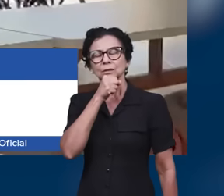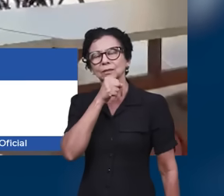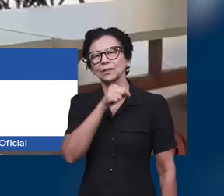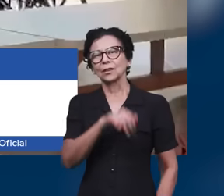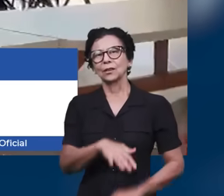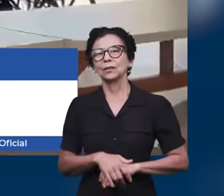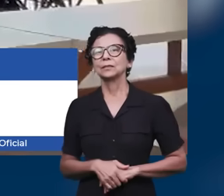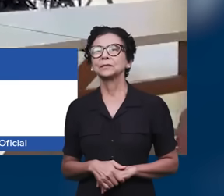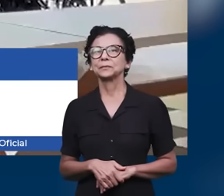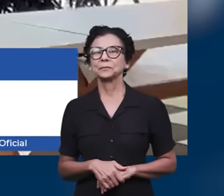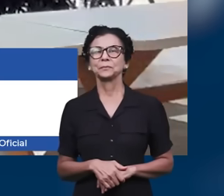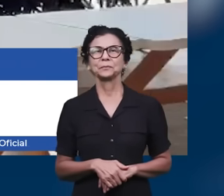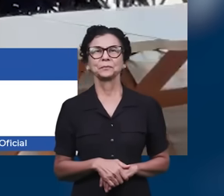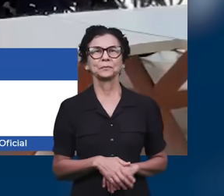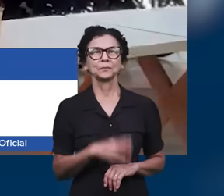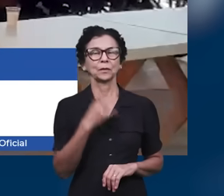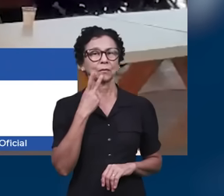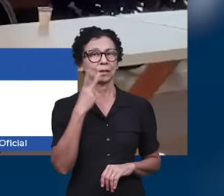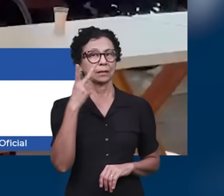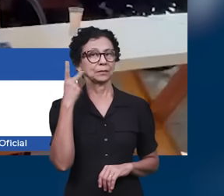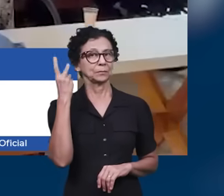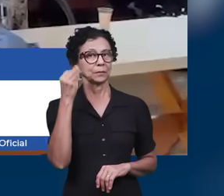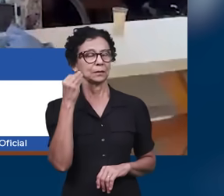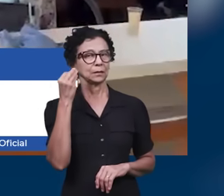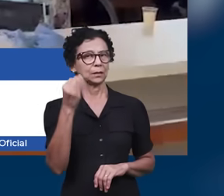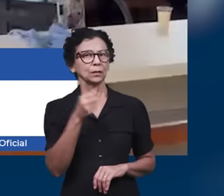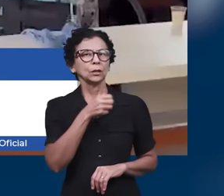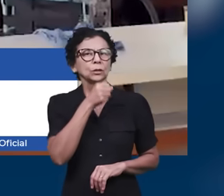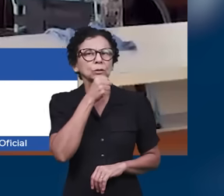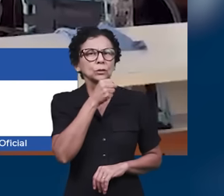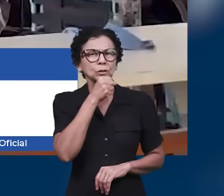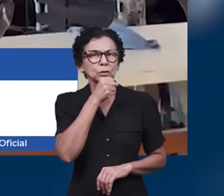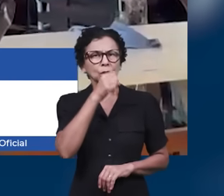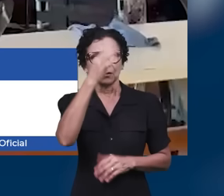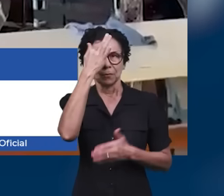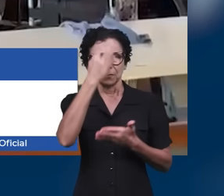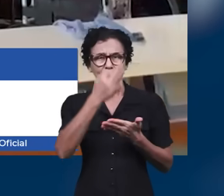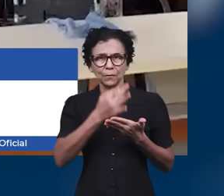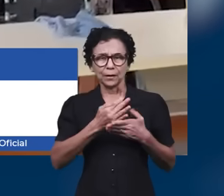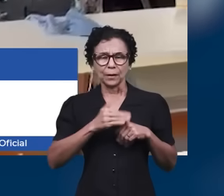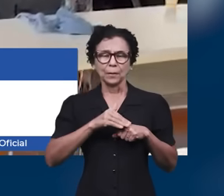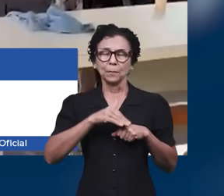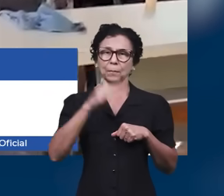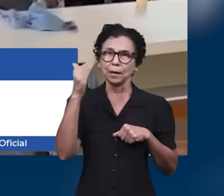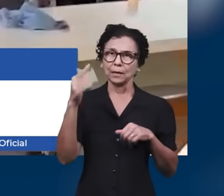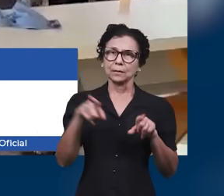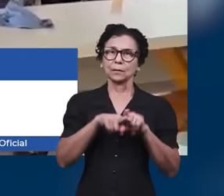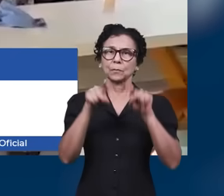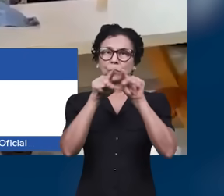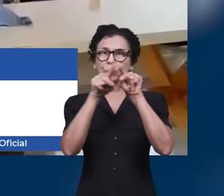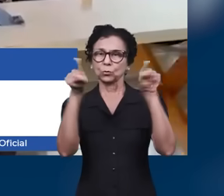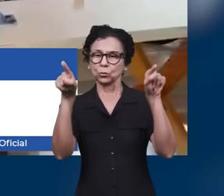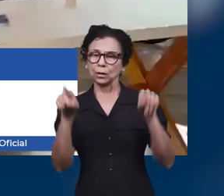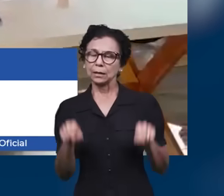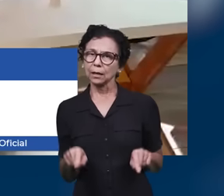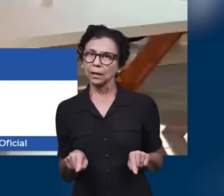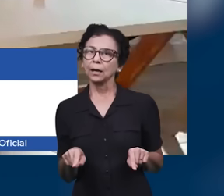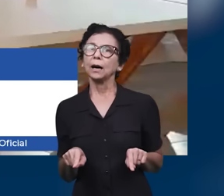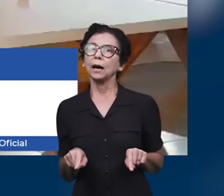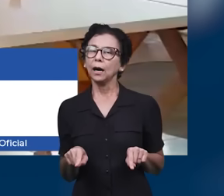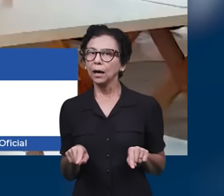contaram experiências, renovando a fé nos corações dos idosos e também dos colaboradores. Alguns deles